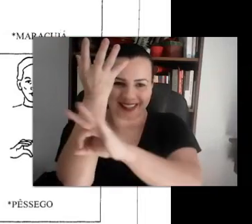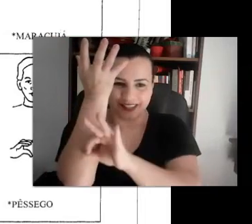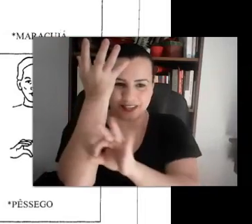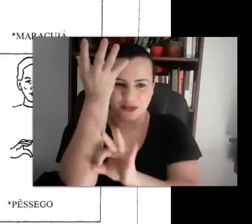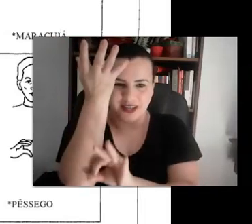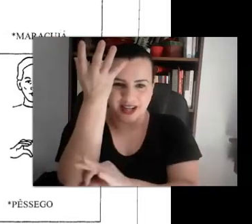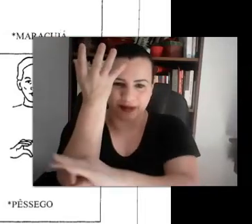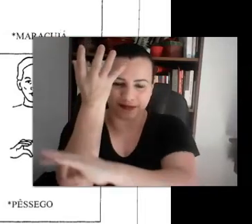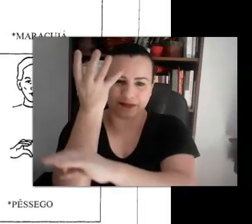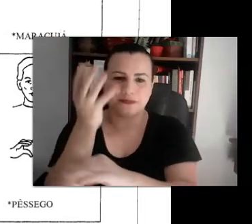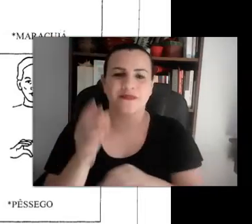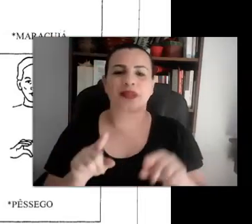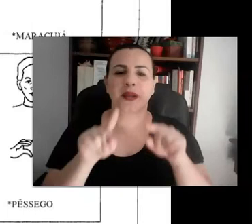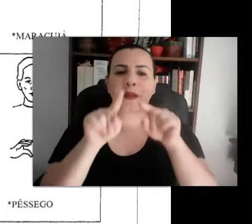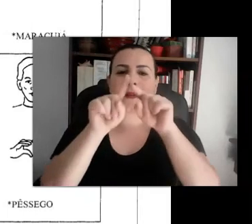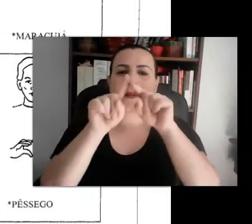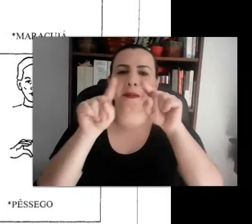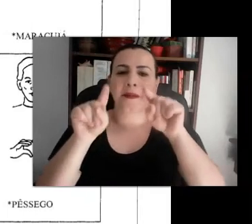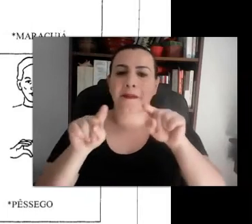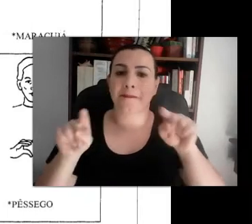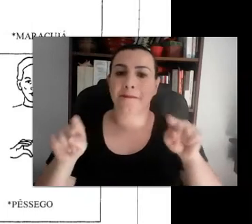ou ainda jabuticaba,